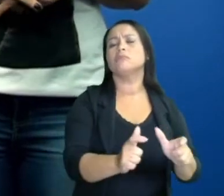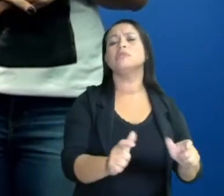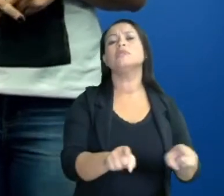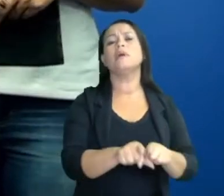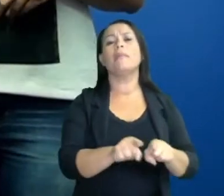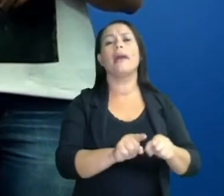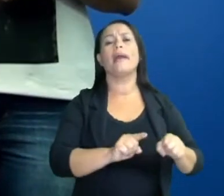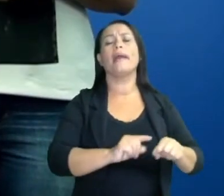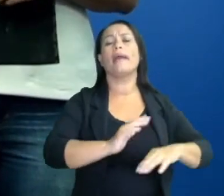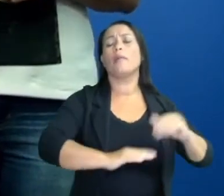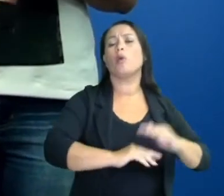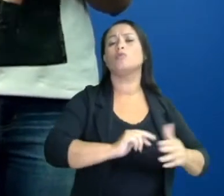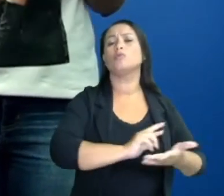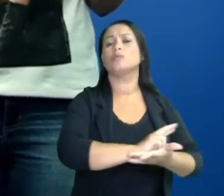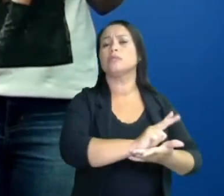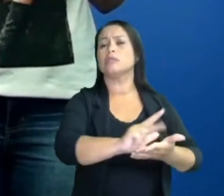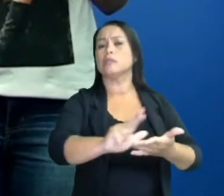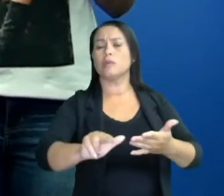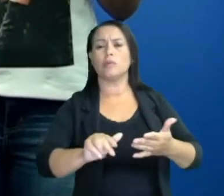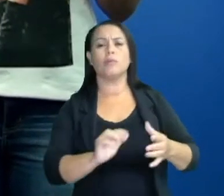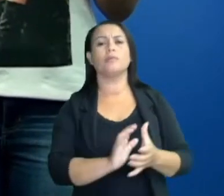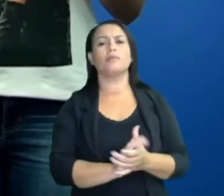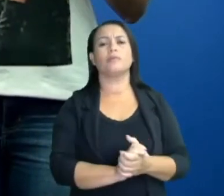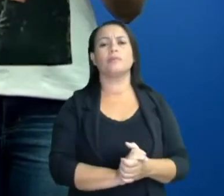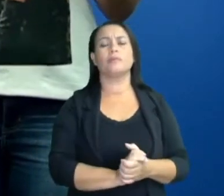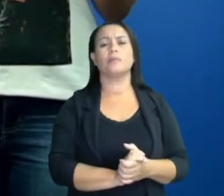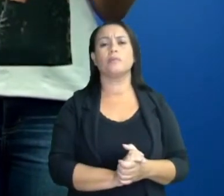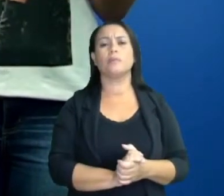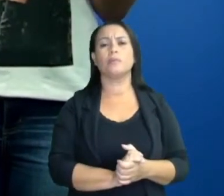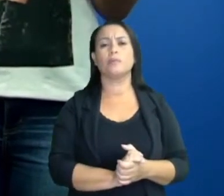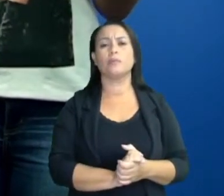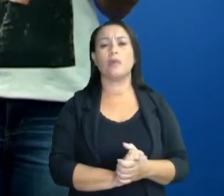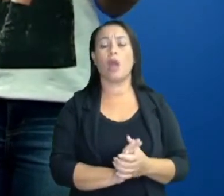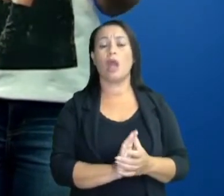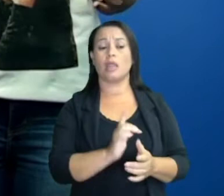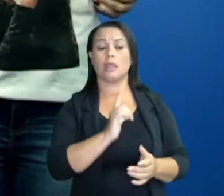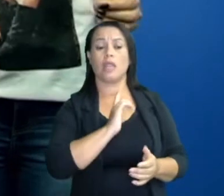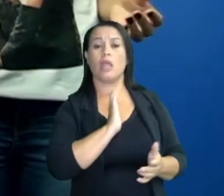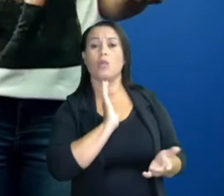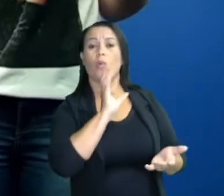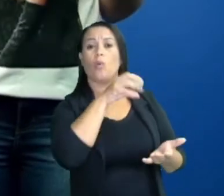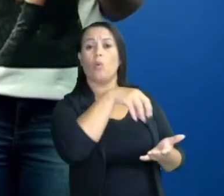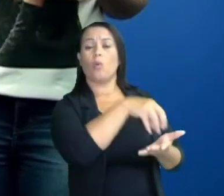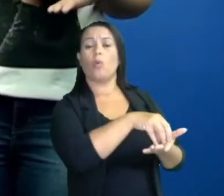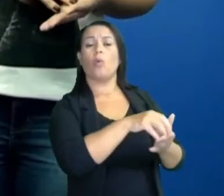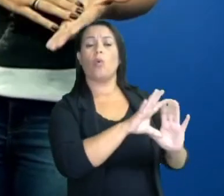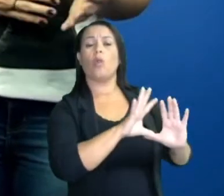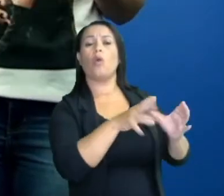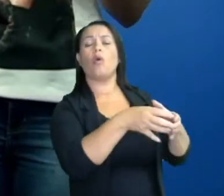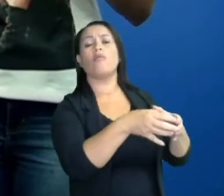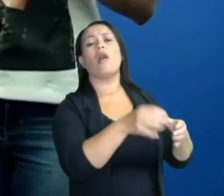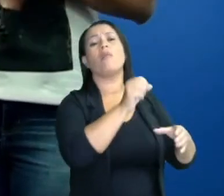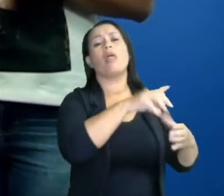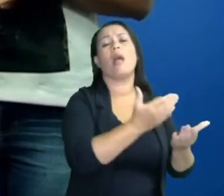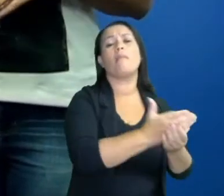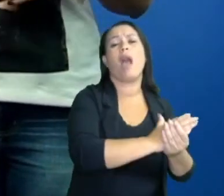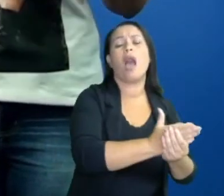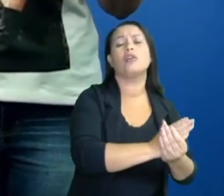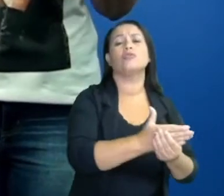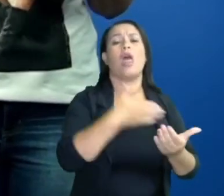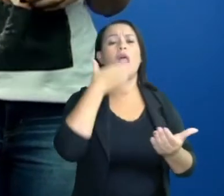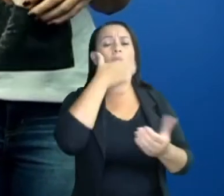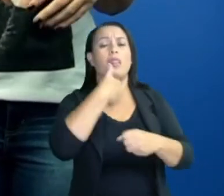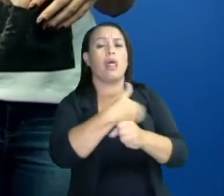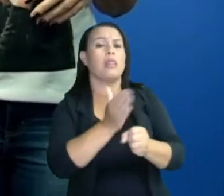produção diversificada ou seja o grupo familiar ele vai plantar um pouquinho de macaxeira um